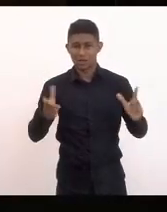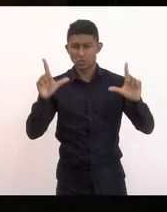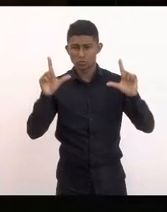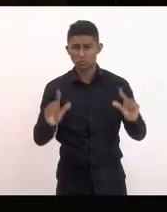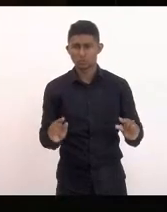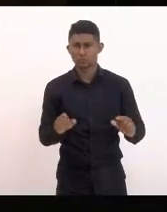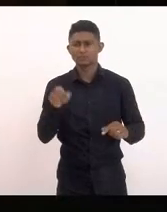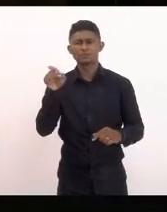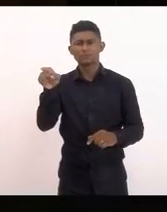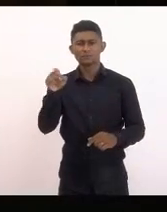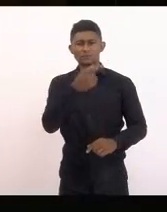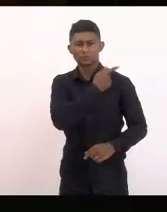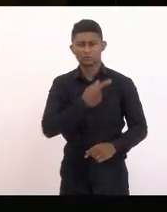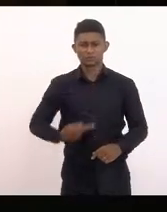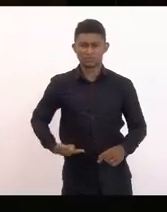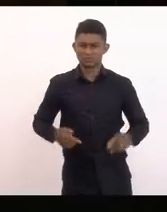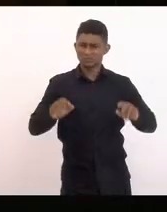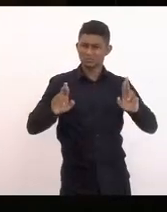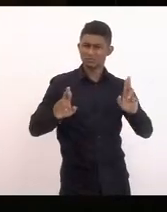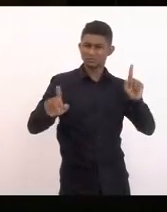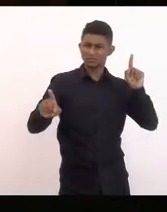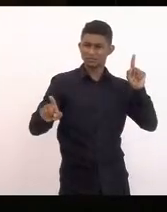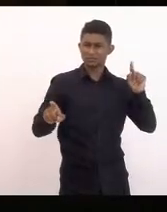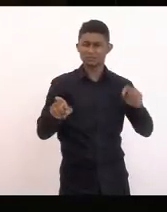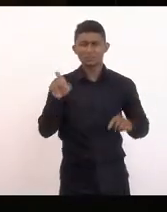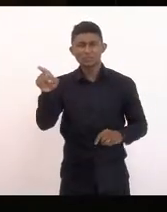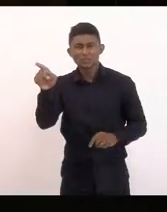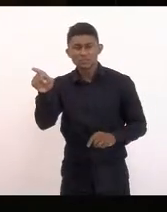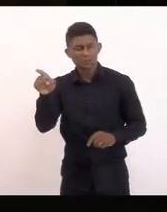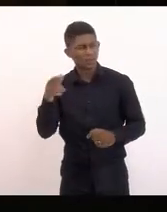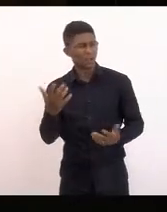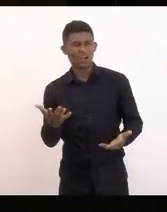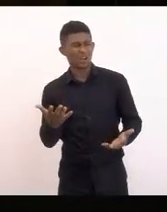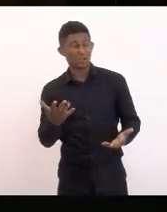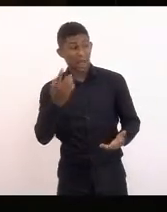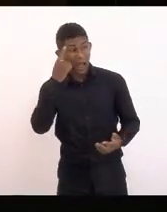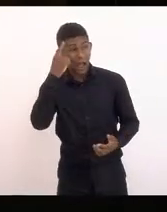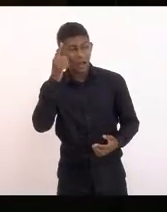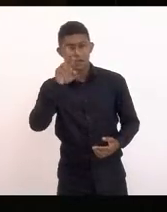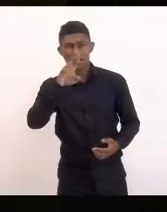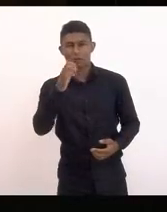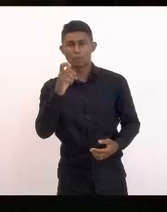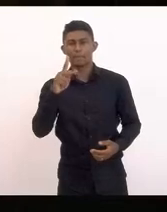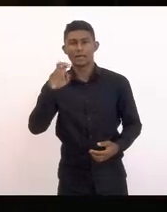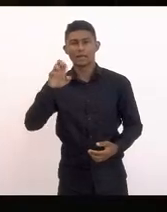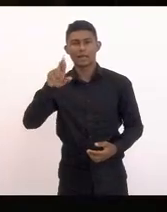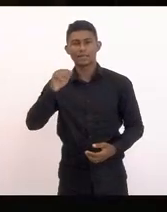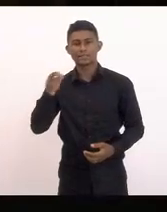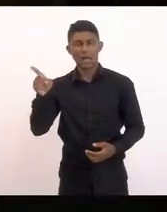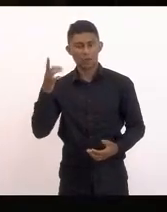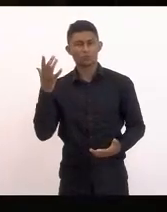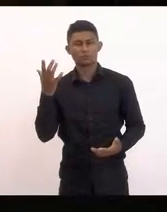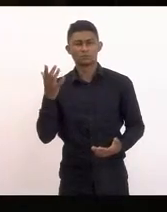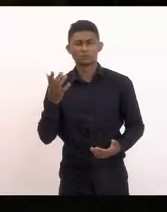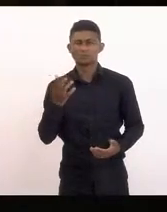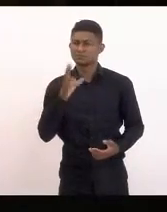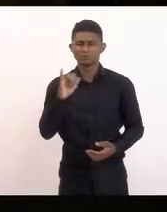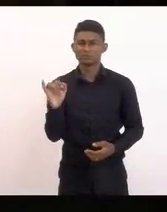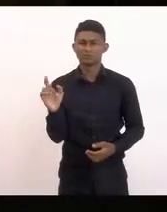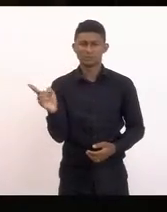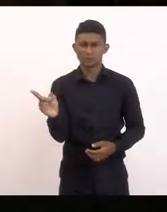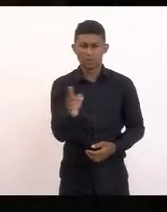fazer o contrário. Quando precisa, lembra da recuperação fiscal. Mas, quando não, aumenta o número